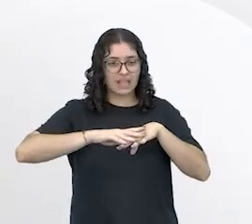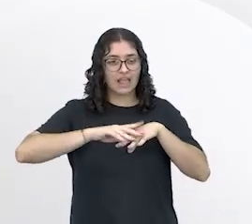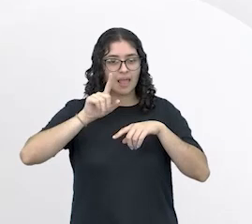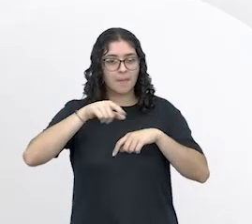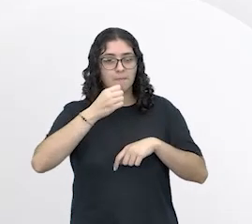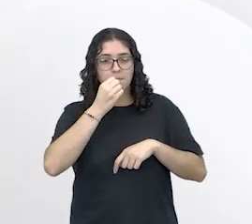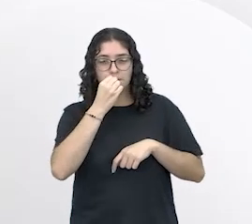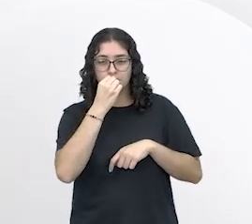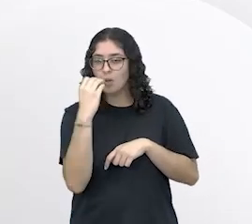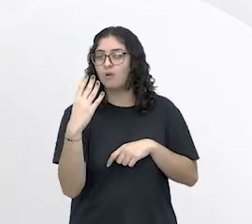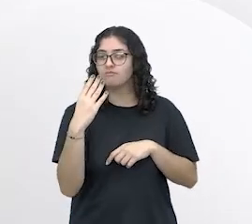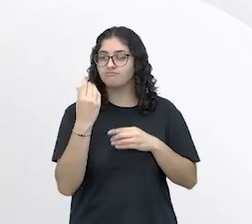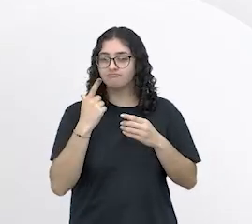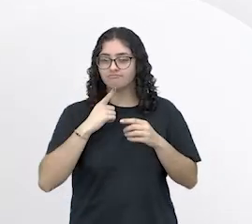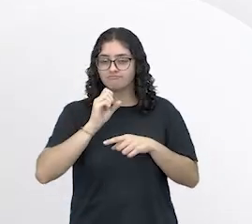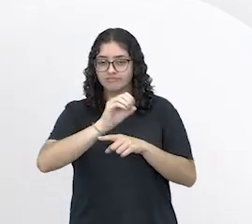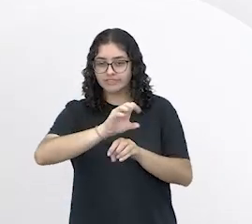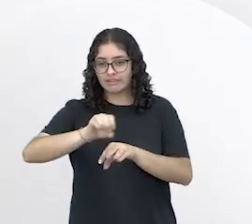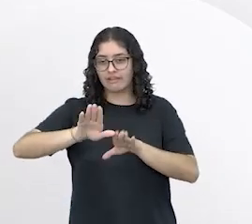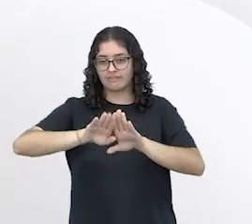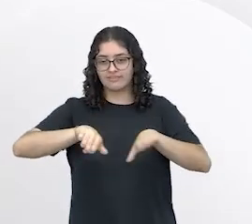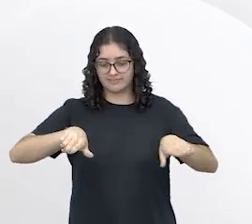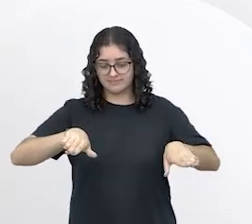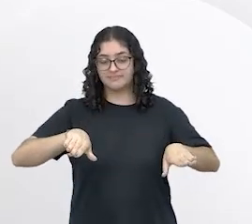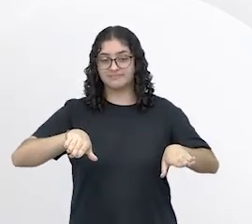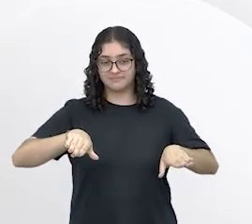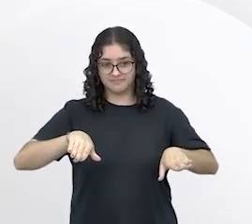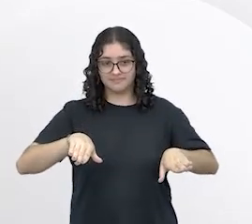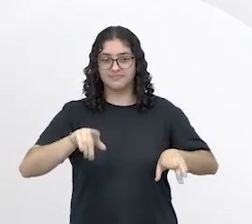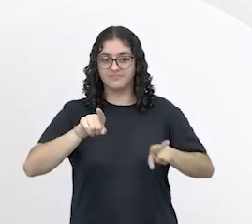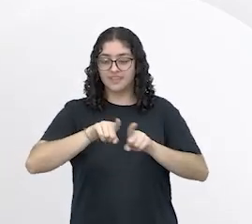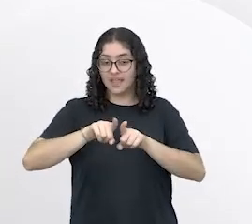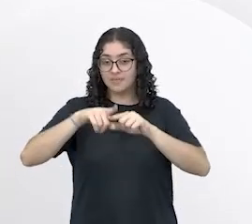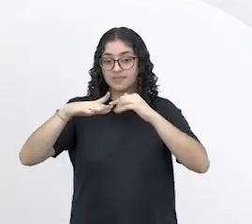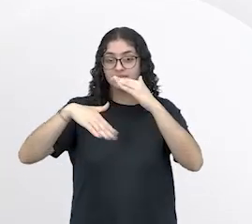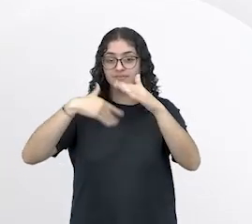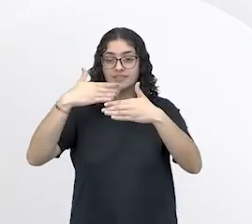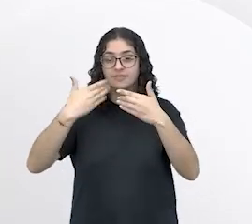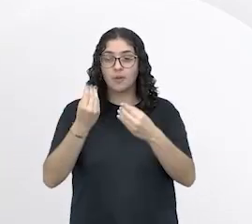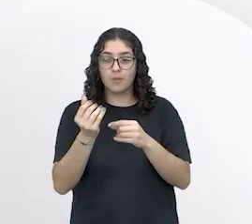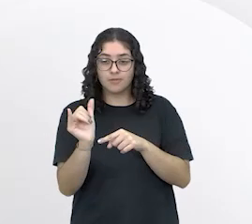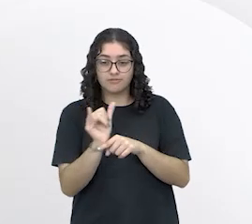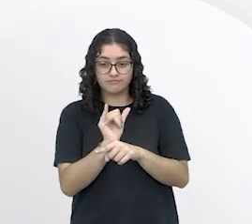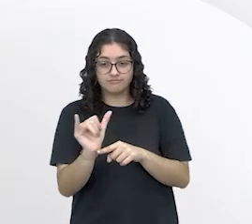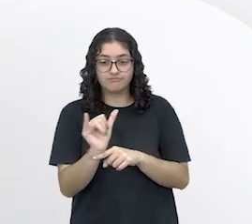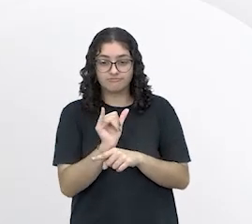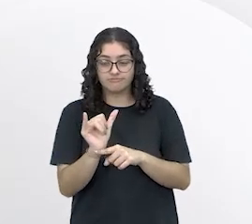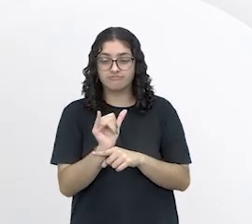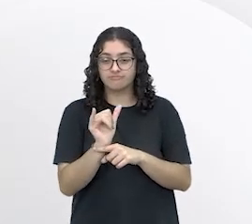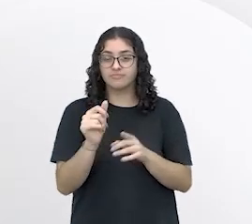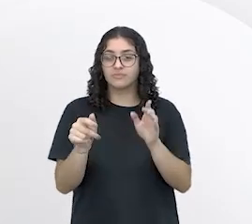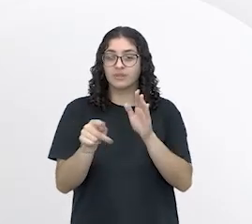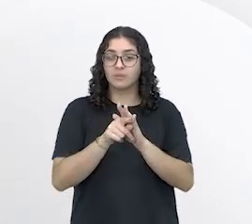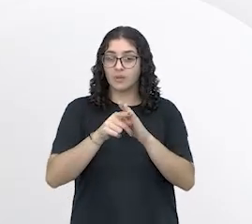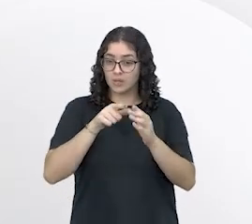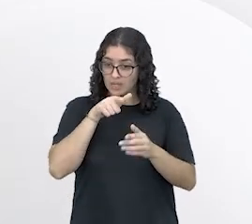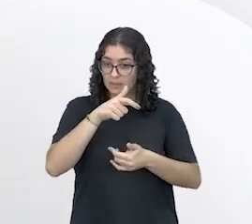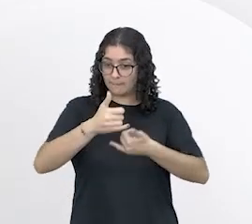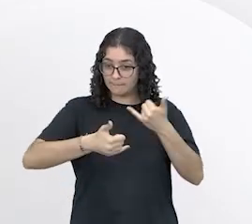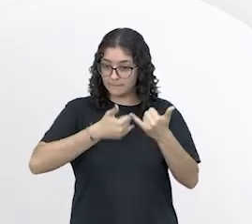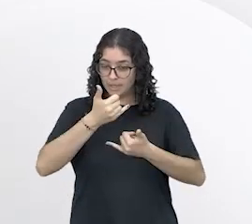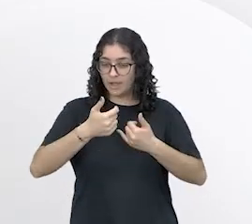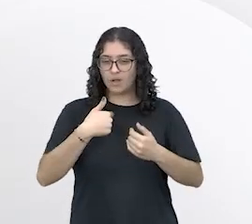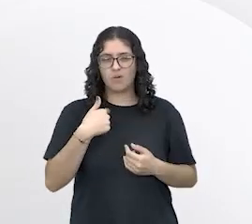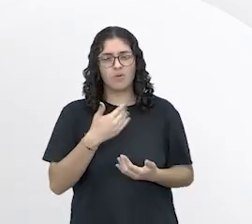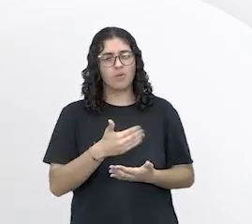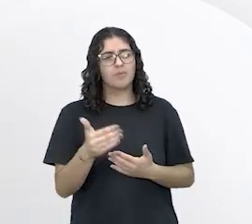introduzir a matemática e o raciocínio lógico. E também de desenvolver estratégias, né? Através do jogo, eu